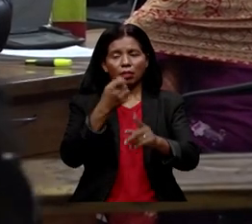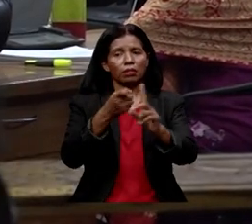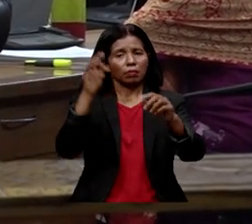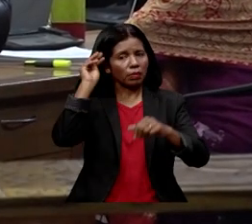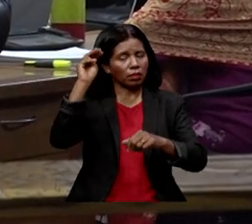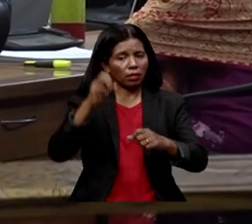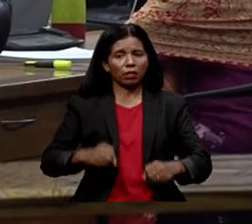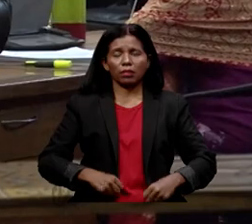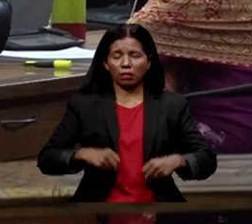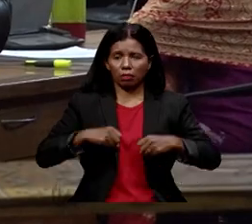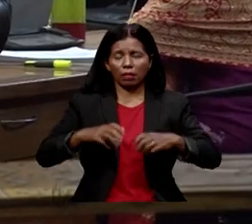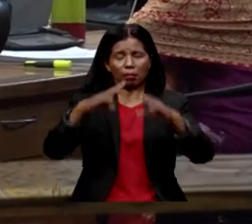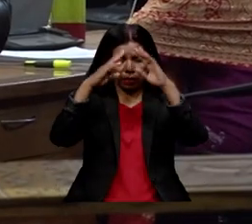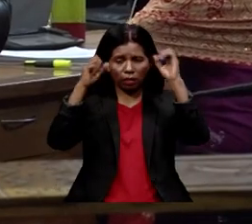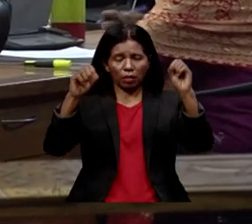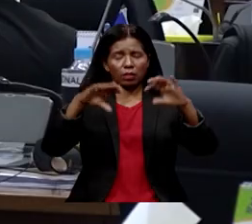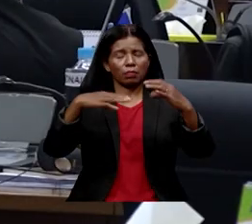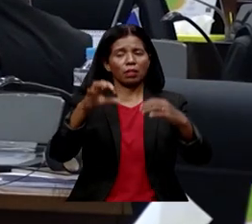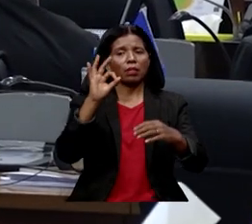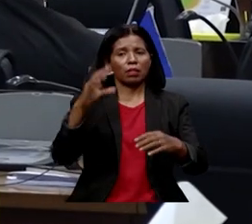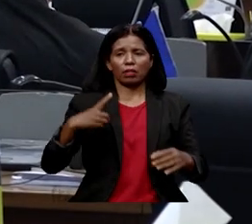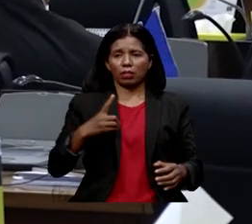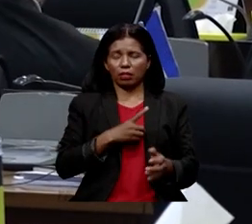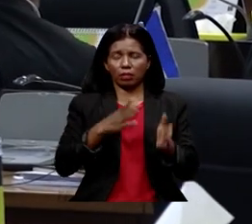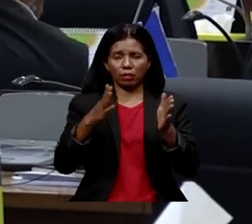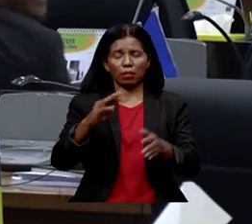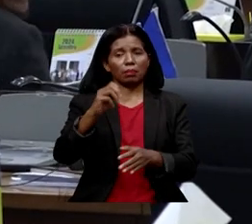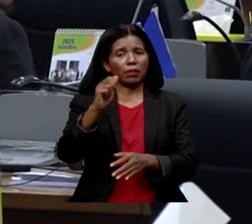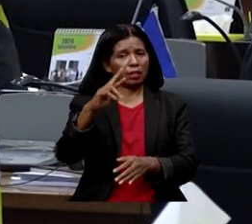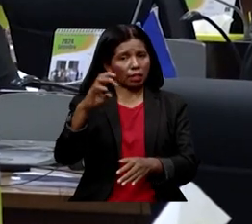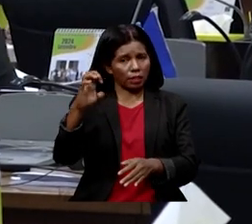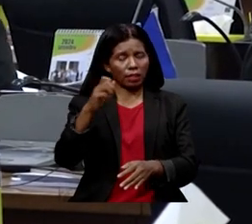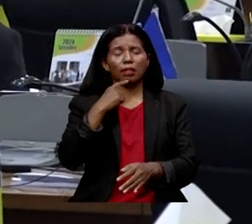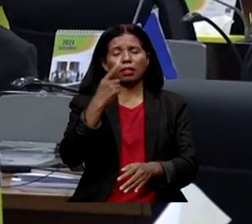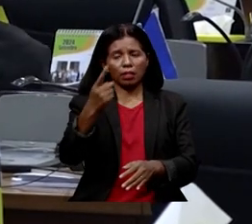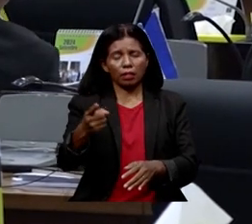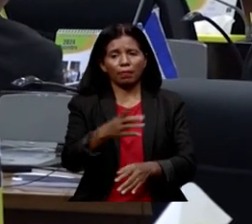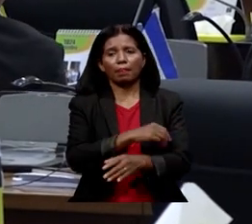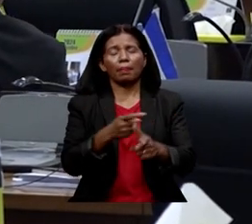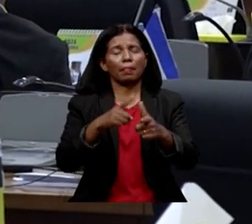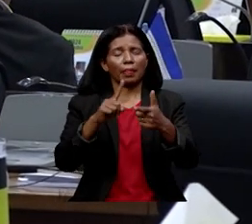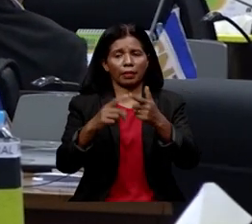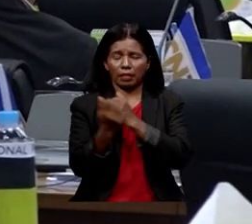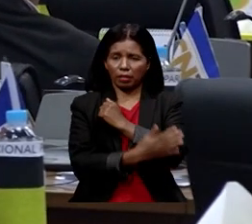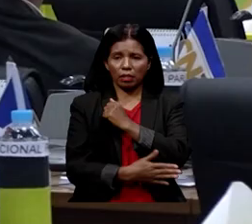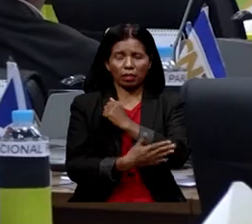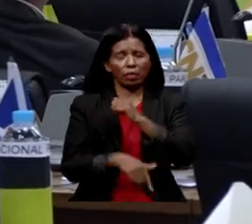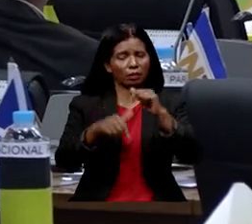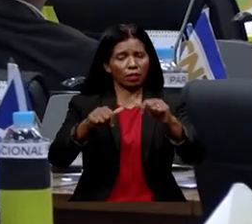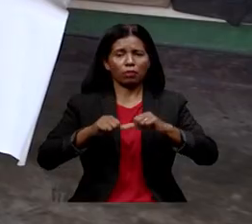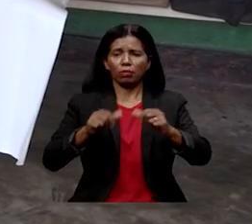bem presidente da Comissão F, deputada Maria Gurumali Barreto, defende que funcionamento de saúde e país não é lá normal.